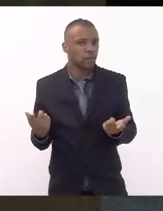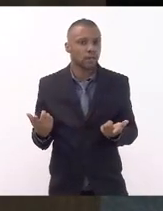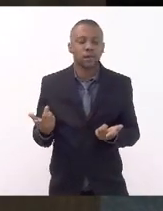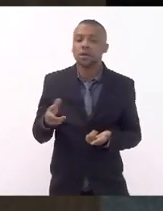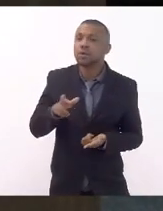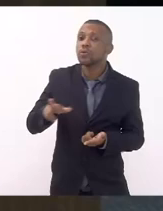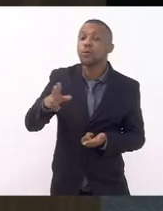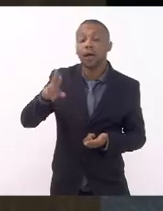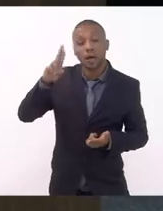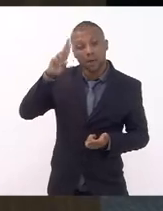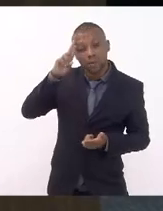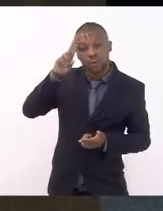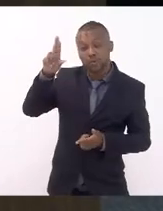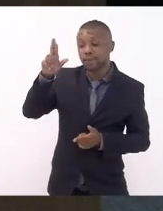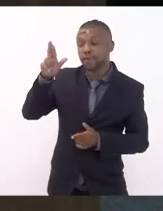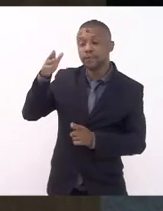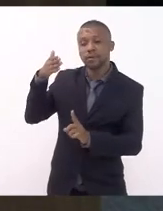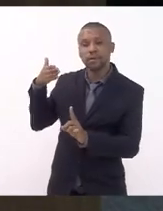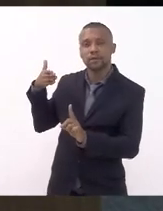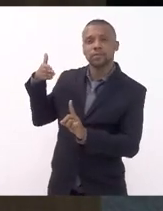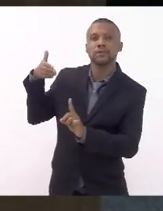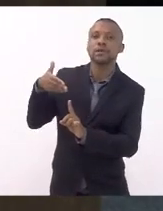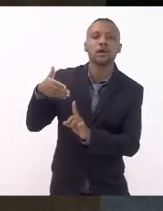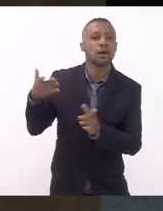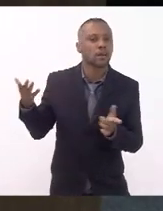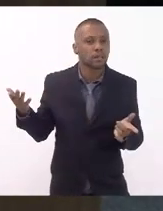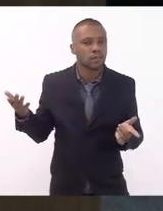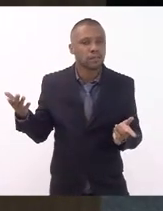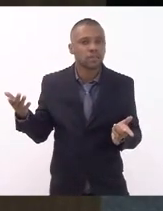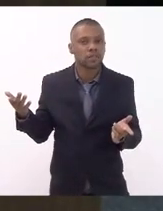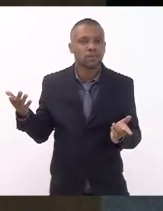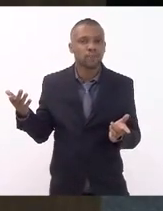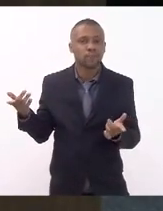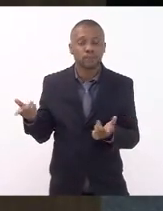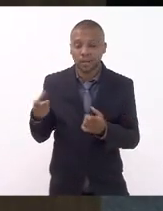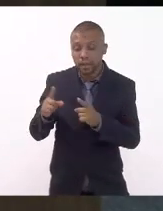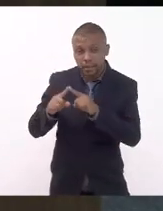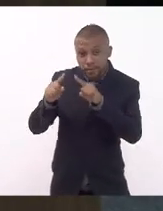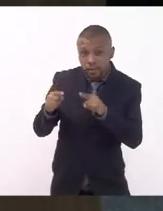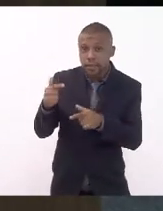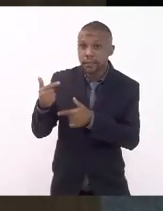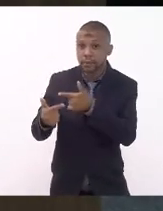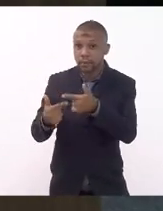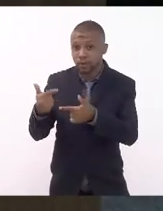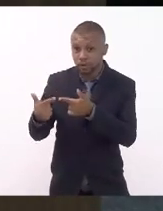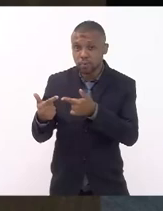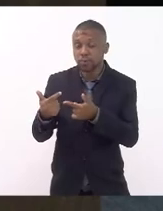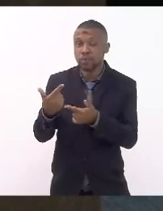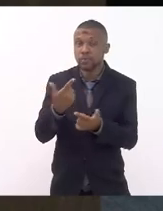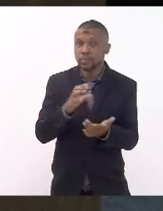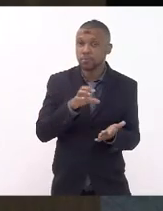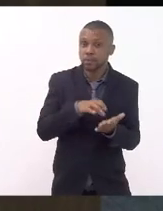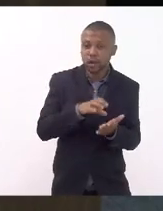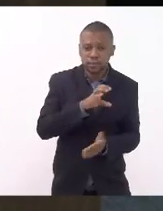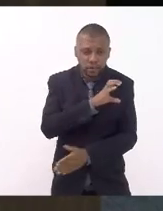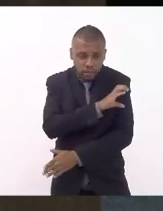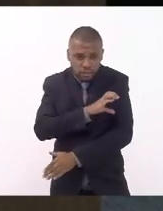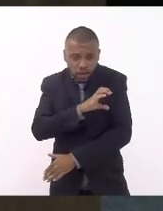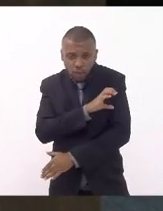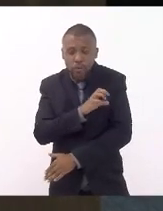as suas chefias imediatas? A servidora trabalhou na unidade de Campos em algum